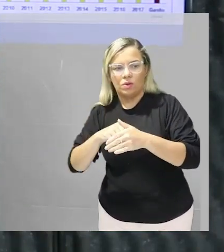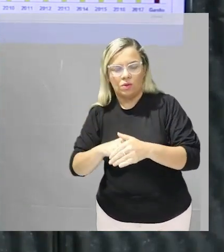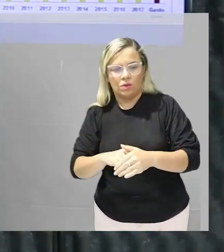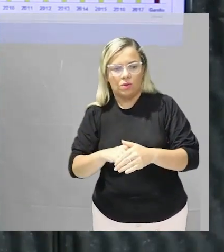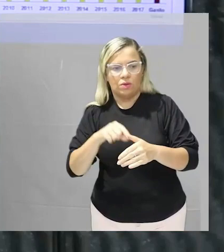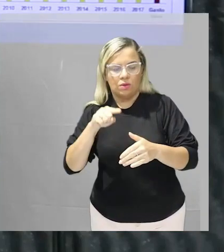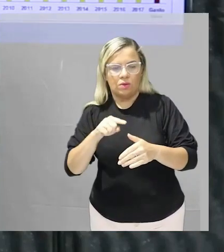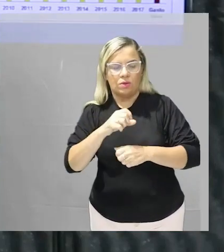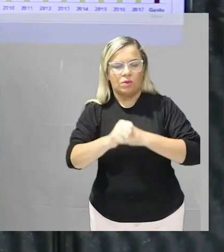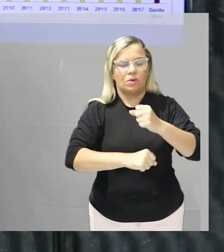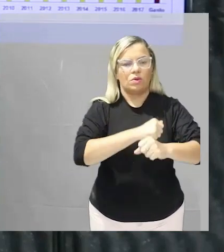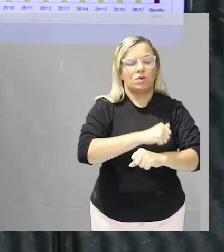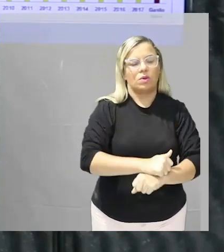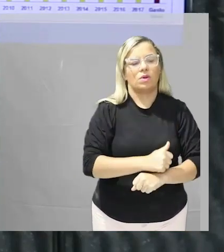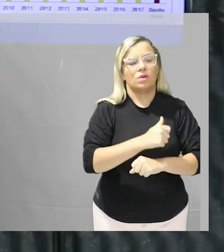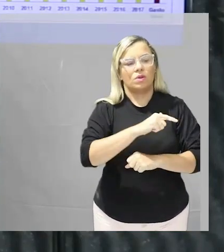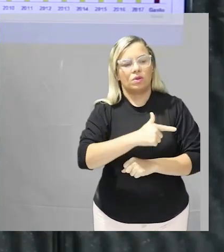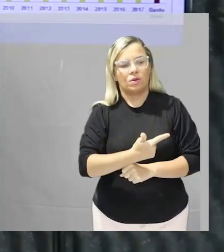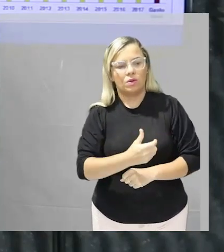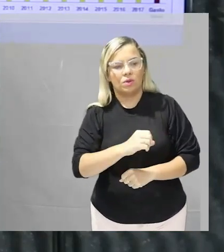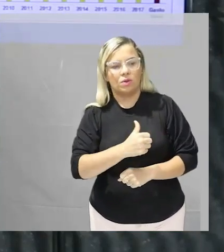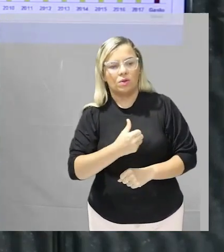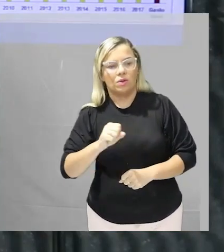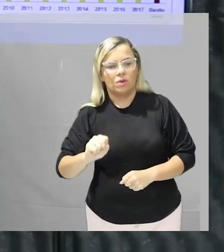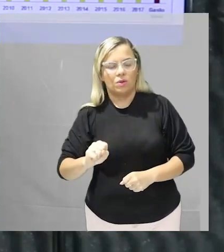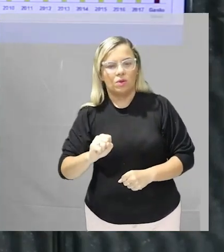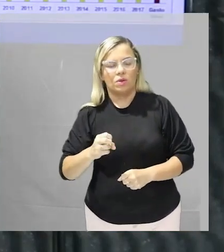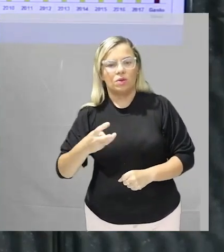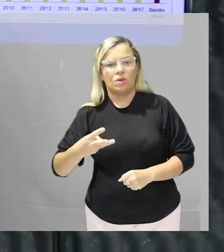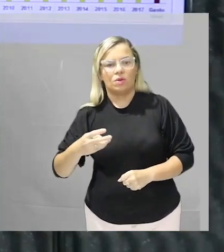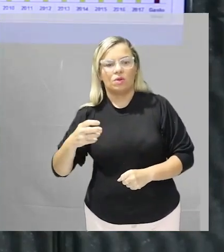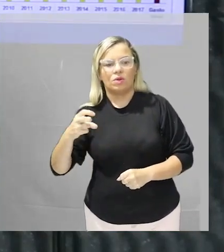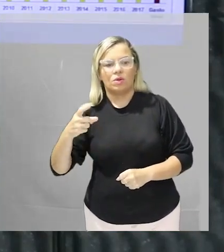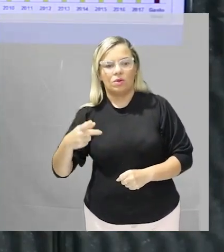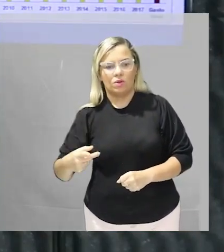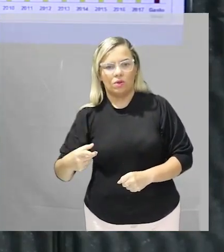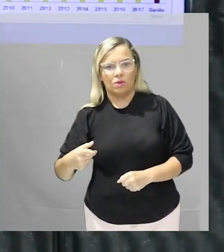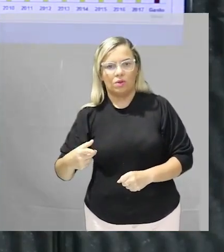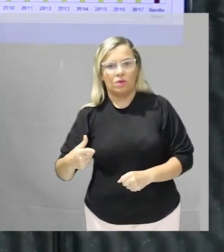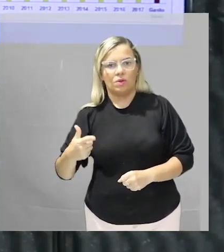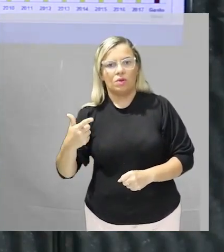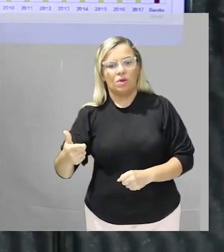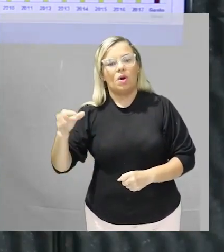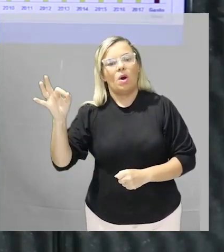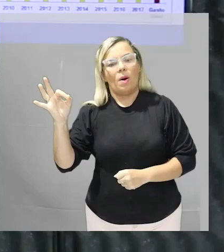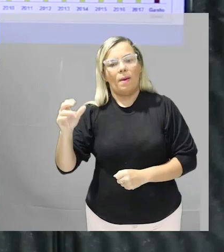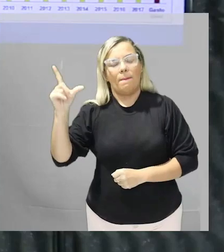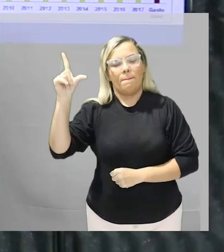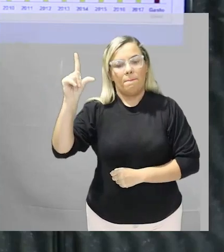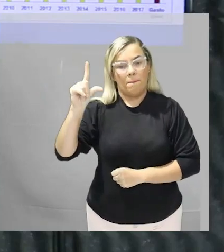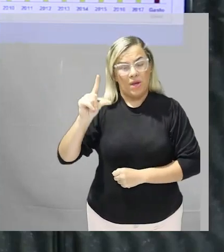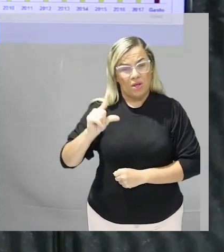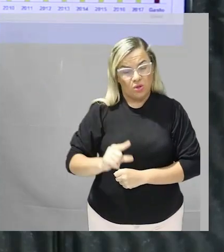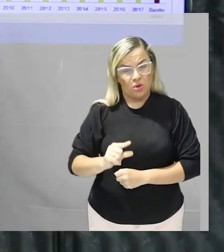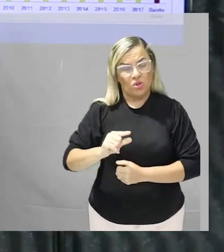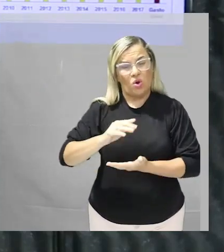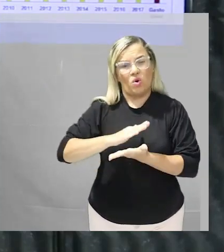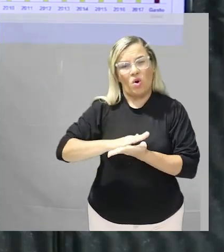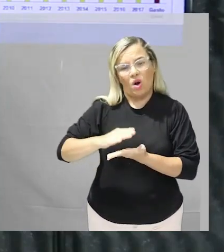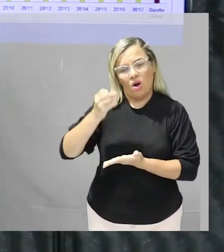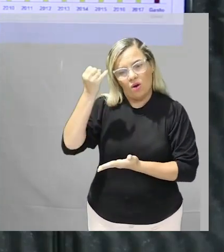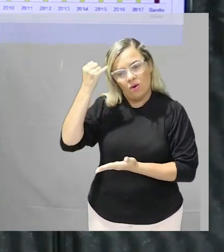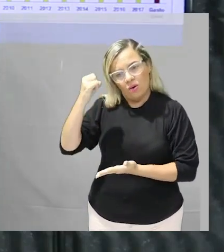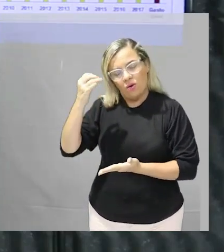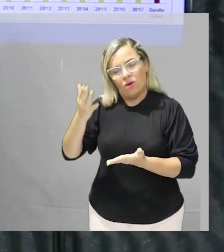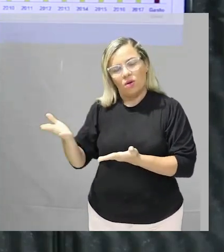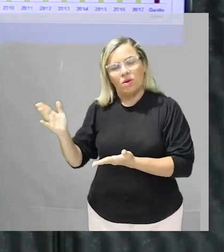em 2018 foram 32% menores que o ideal então